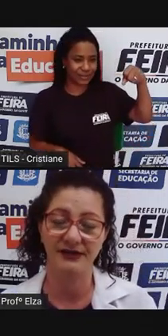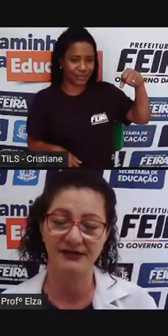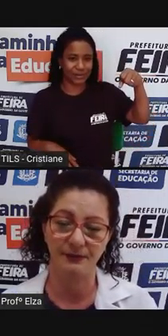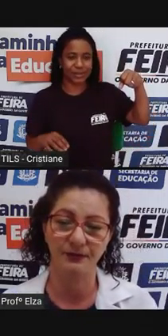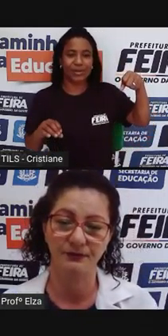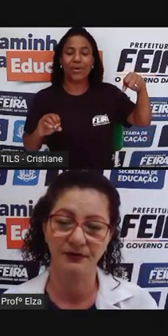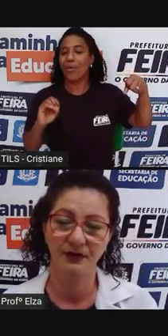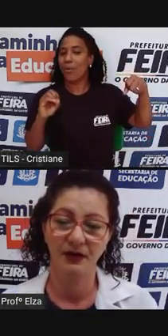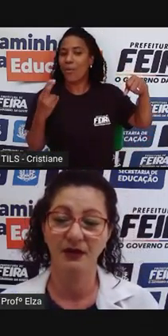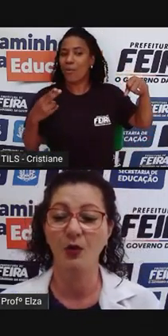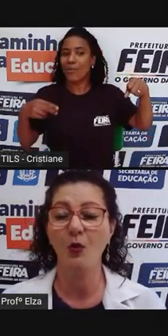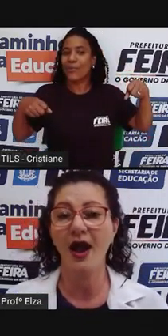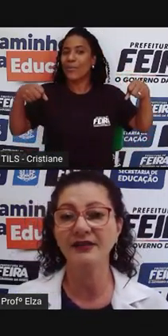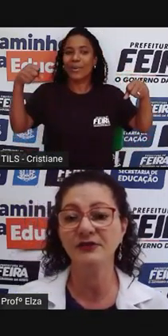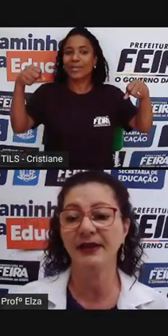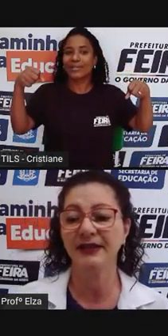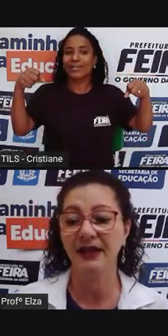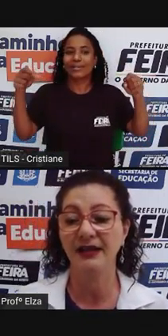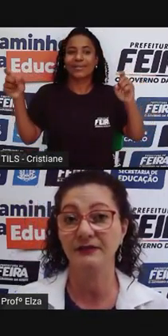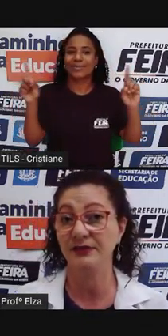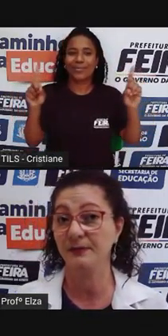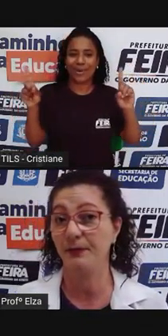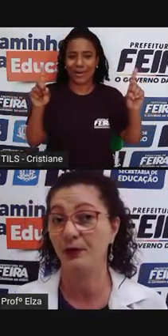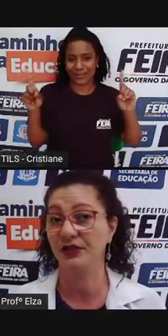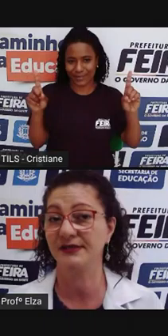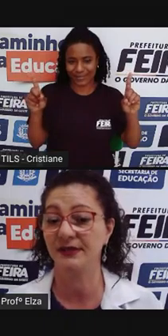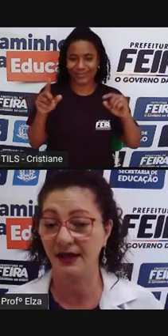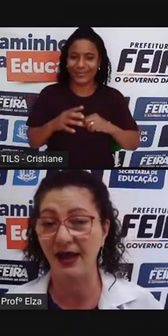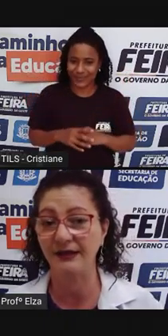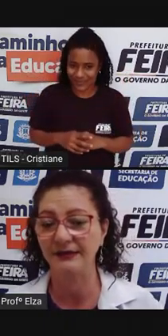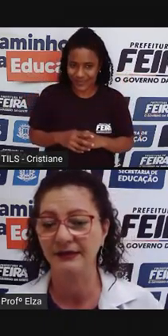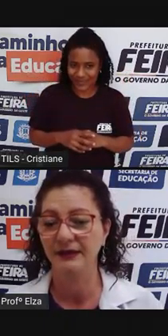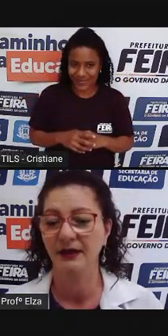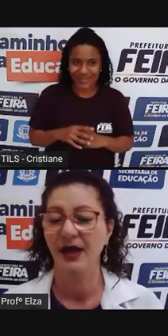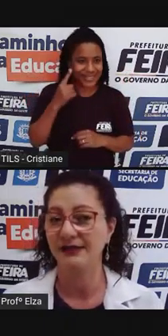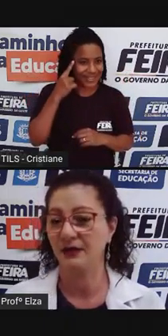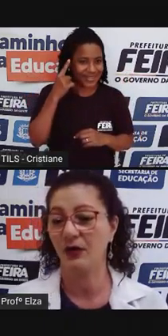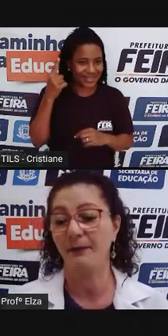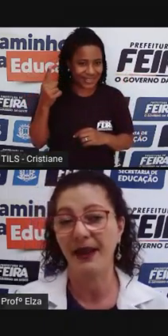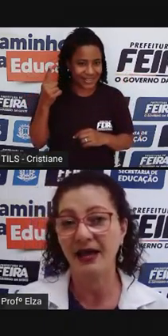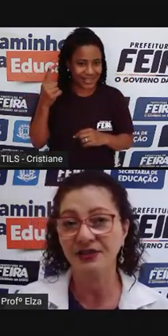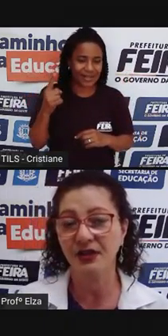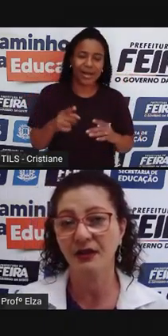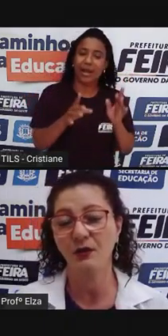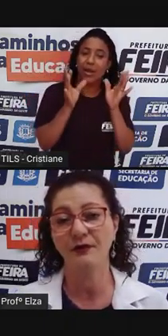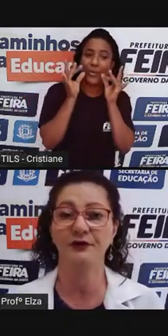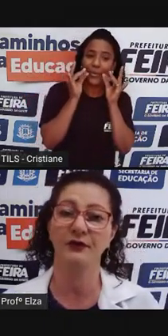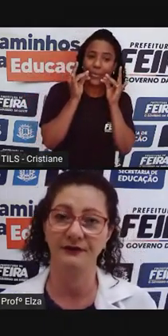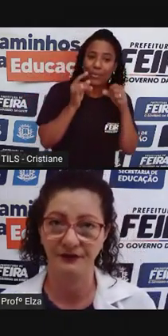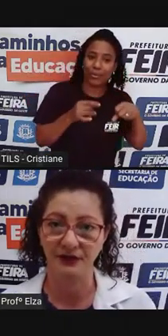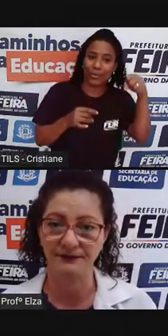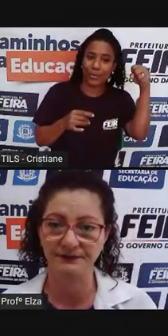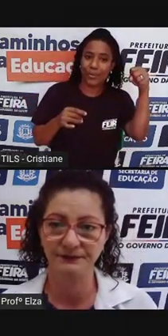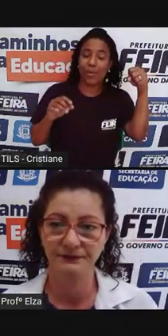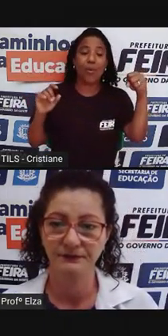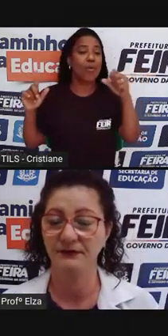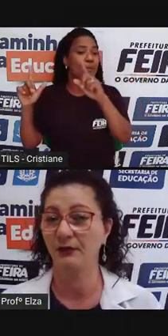for example. Então, quais dos materiais você pode reciclar? A sacola plástica ou a